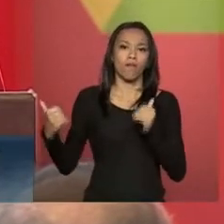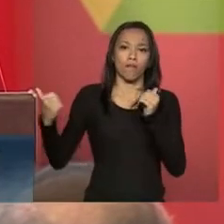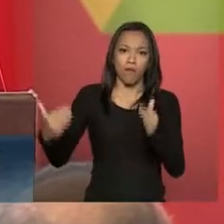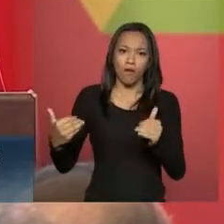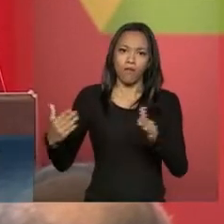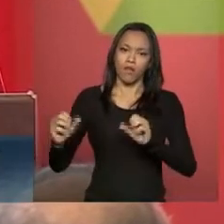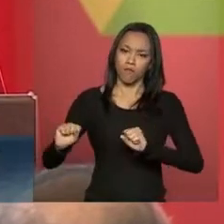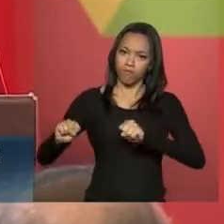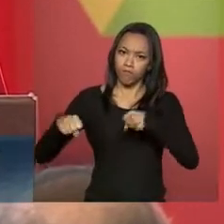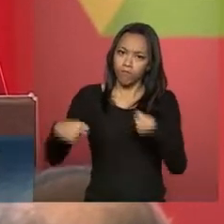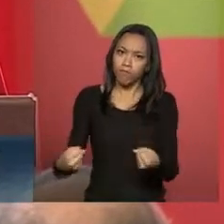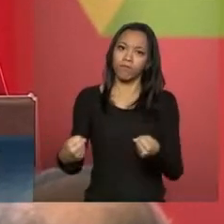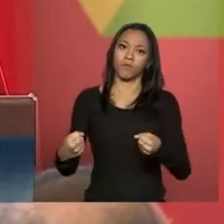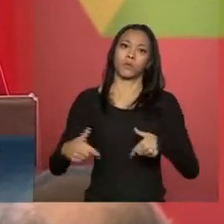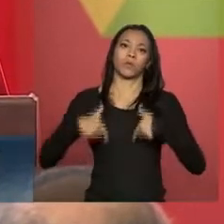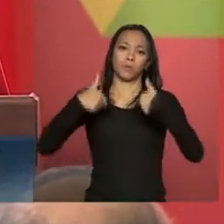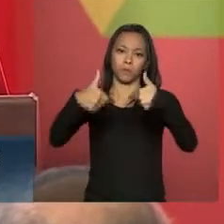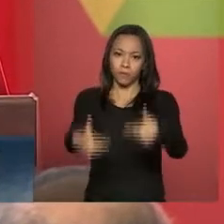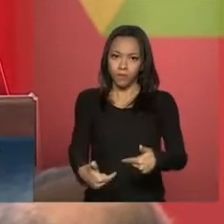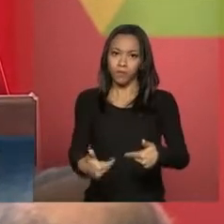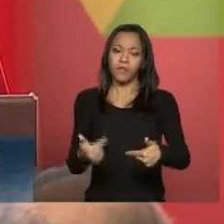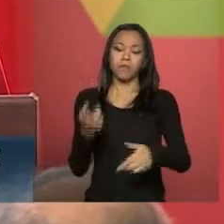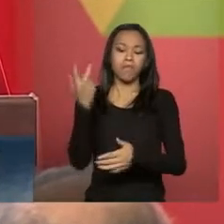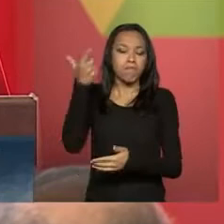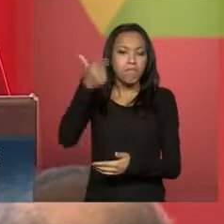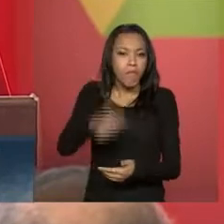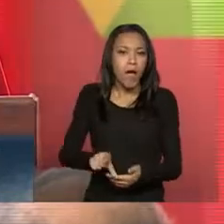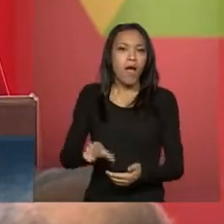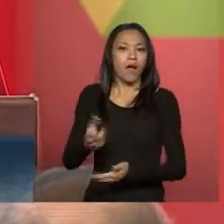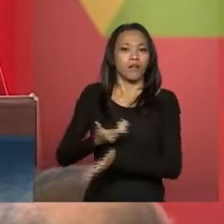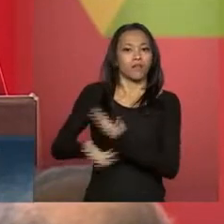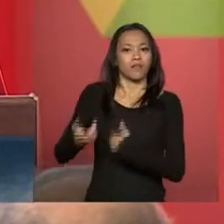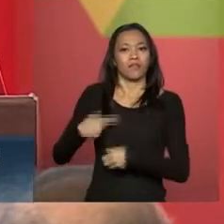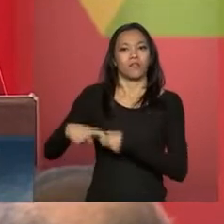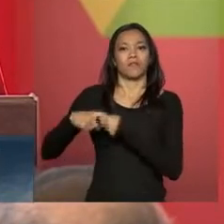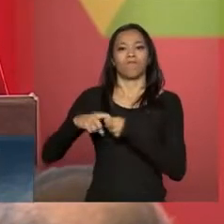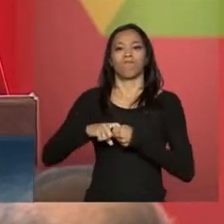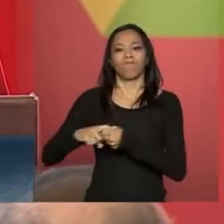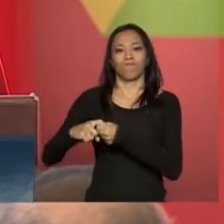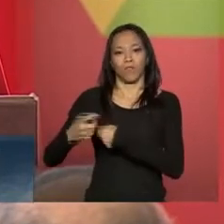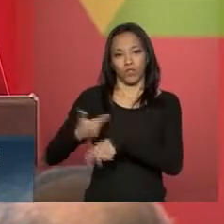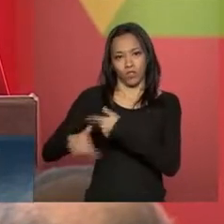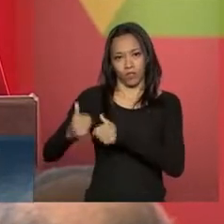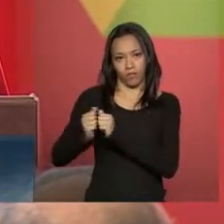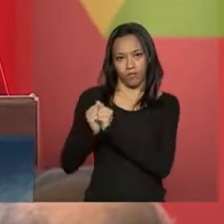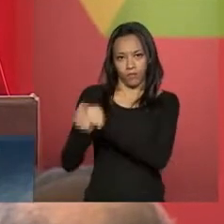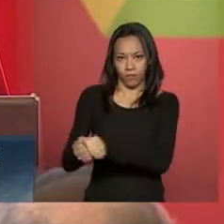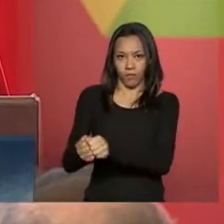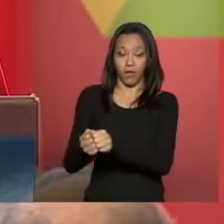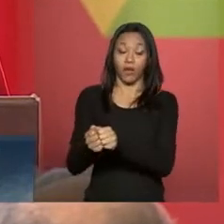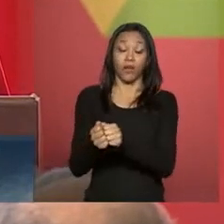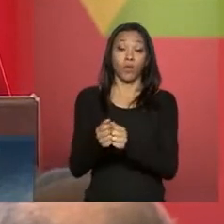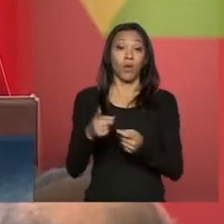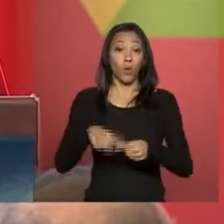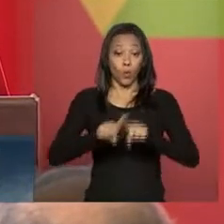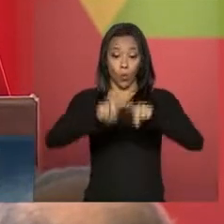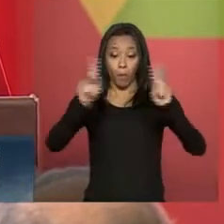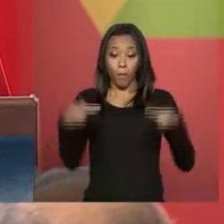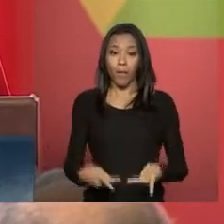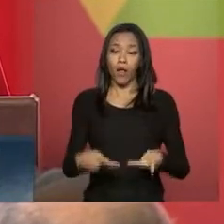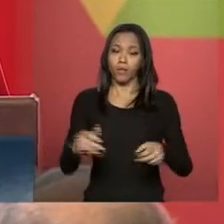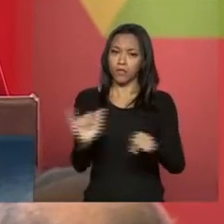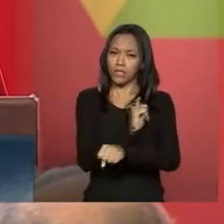fortalecer e efetivar cada vez mais a nossa parceria. O Plano de Ação Conjunta